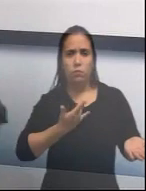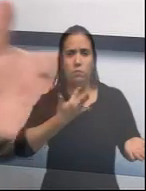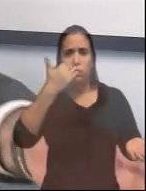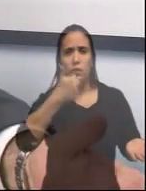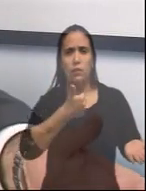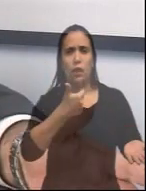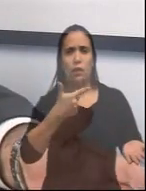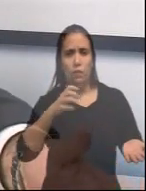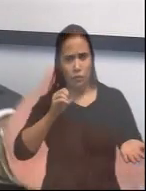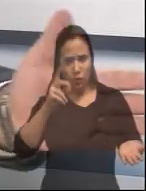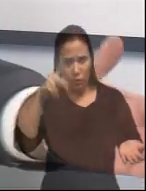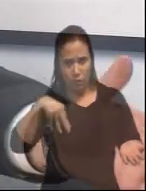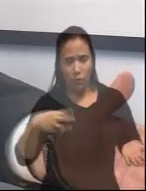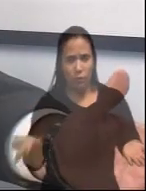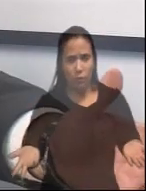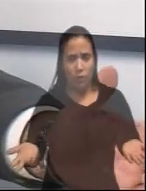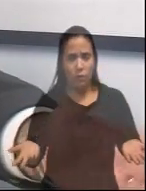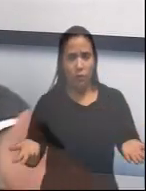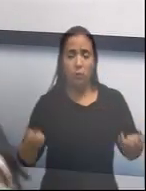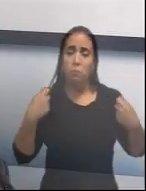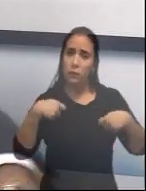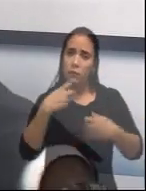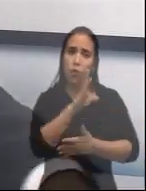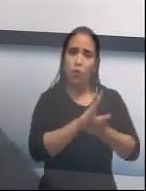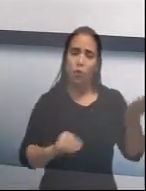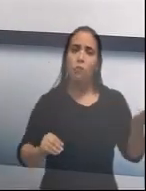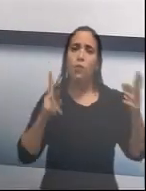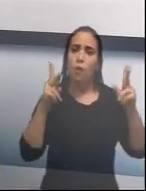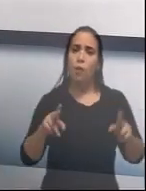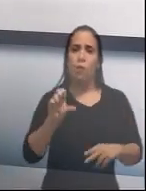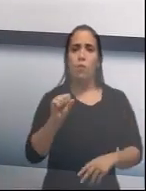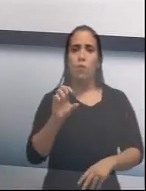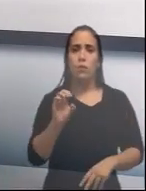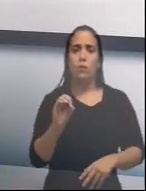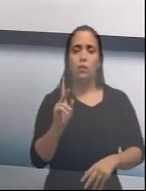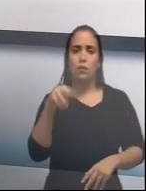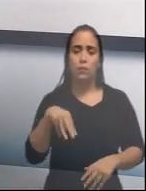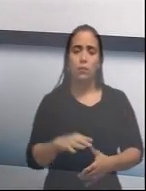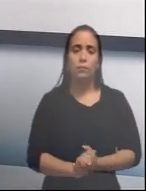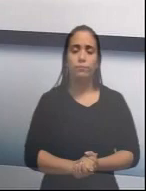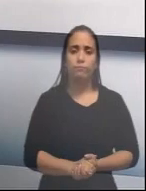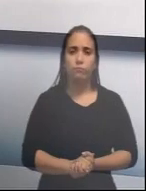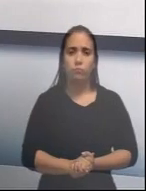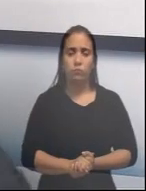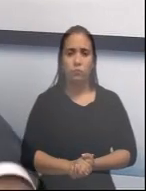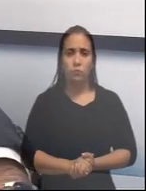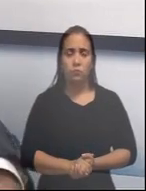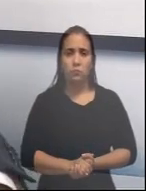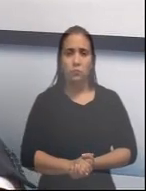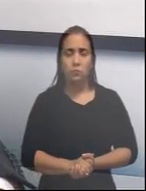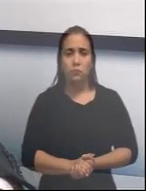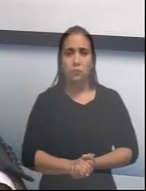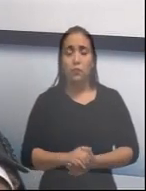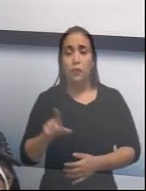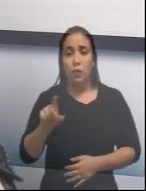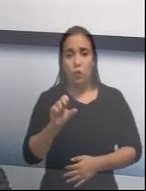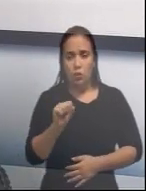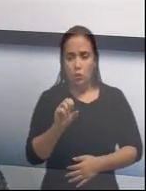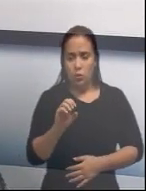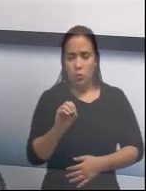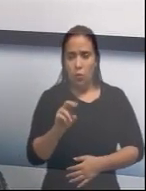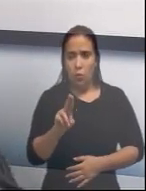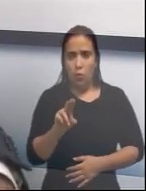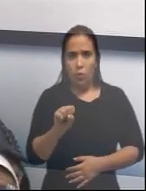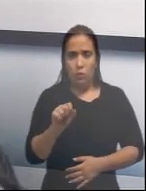né? Devia andar a 80, né? Como a gente anda, né? Andando a 120 no carro. Carlos. O senhor Souza